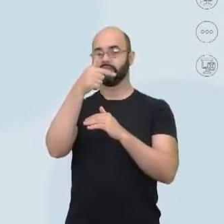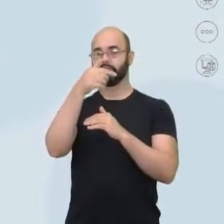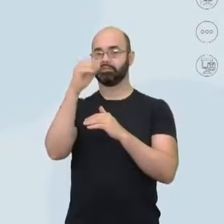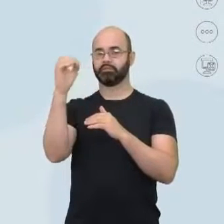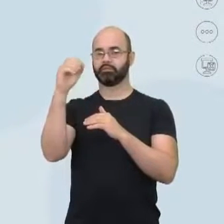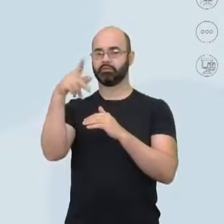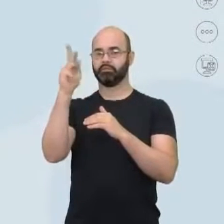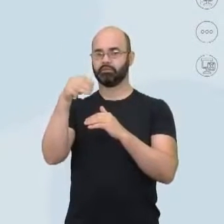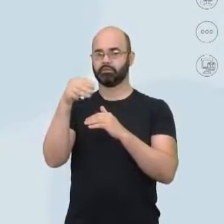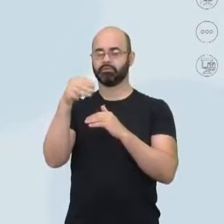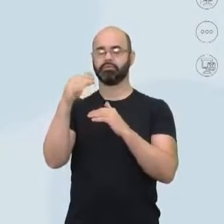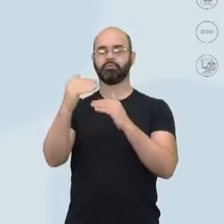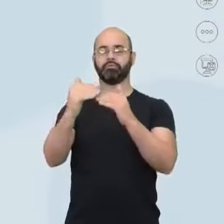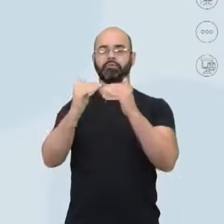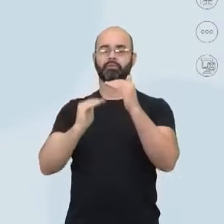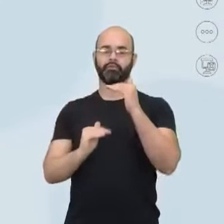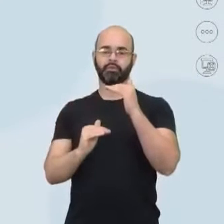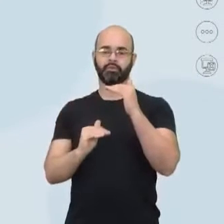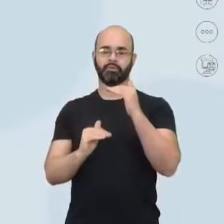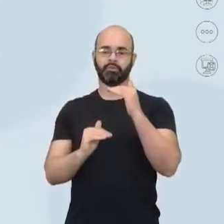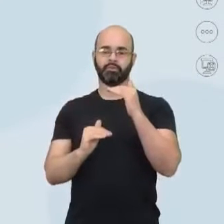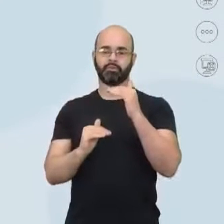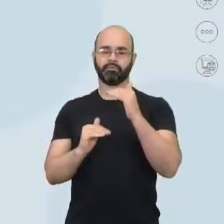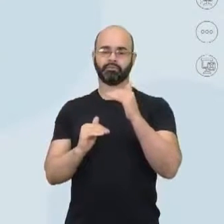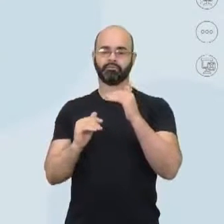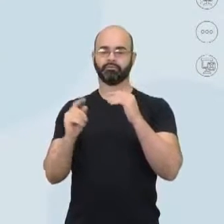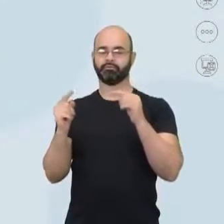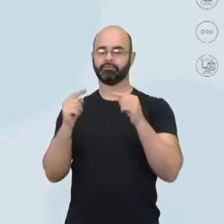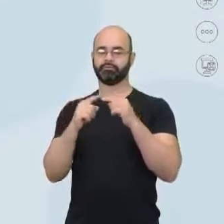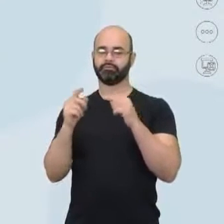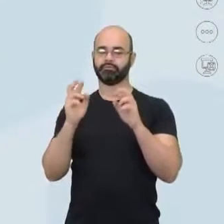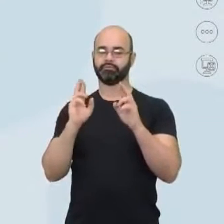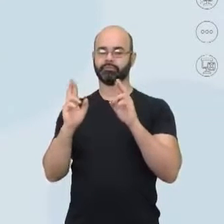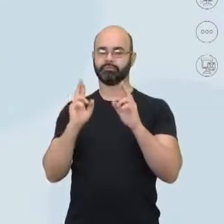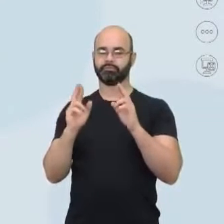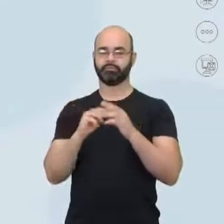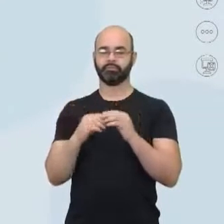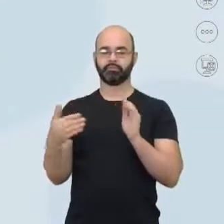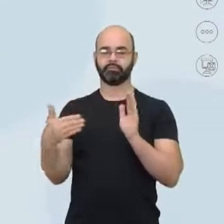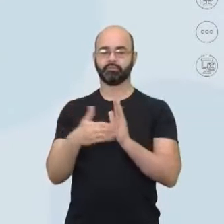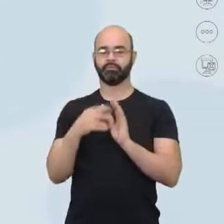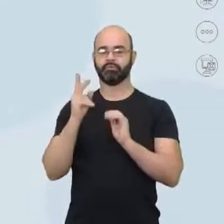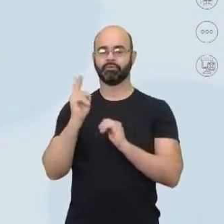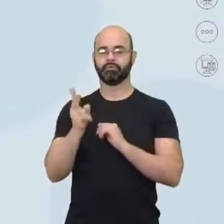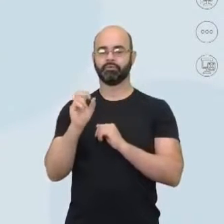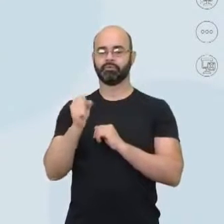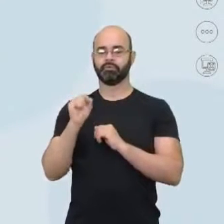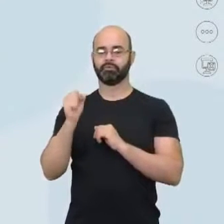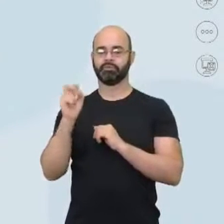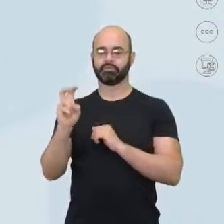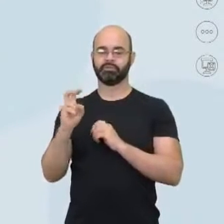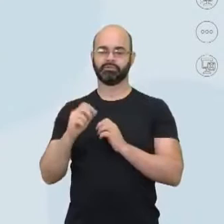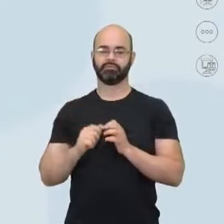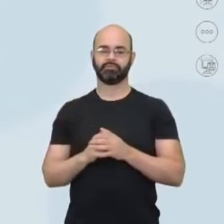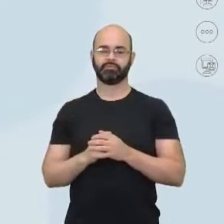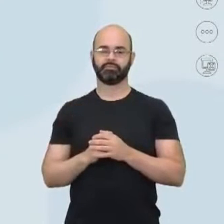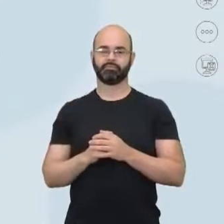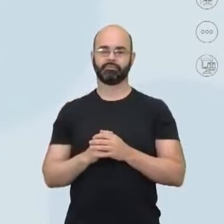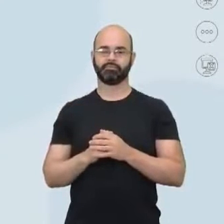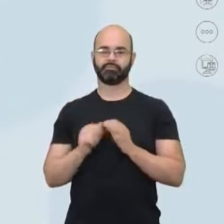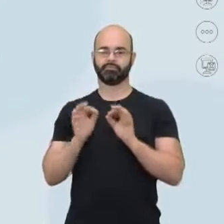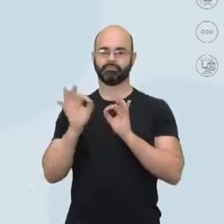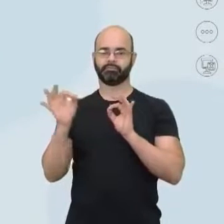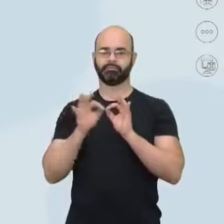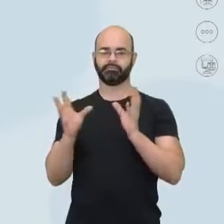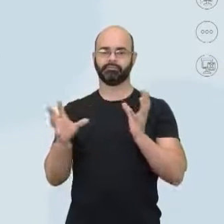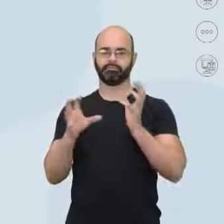o manto inferior, que está aqui nessa relação aí, tá certo? Desculpa, até 2.885, tá? A distância